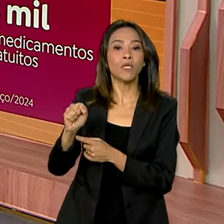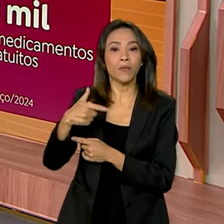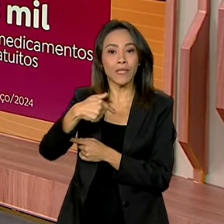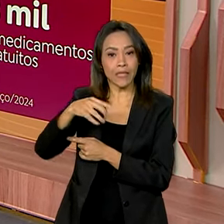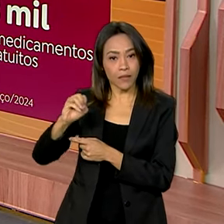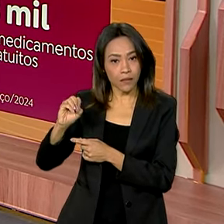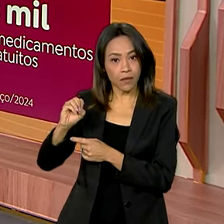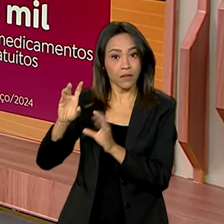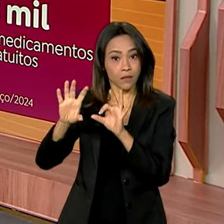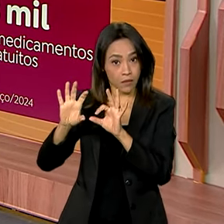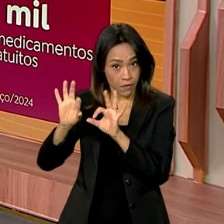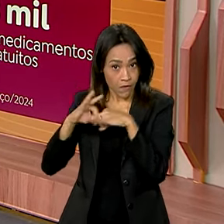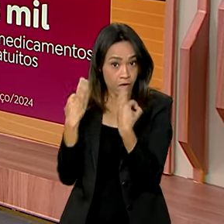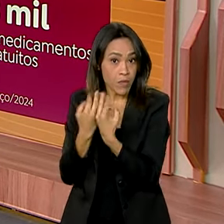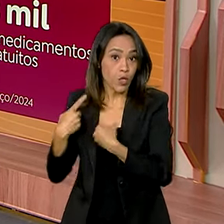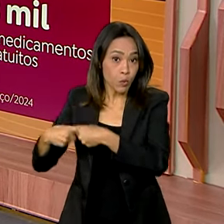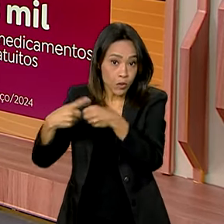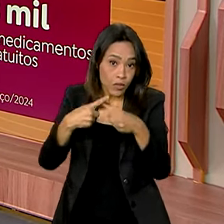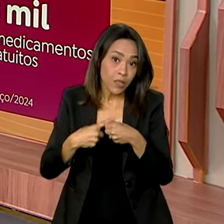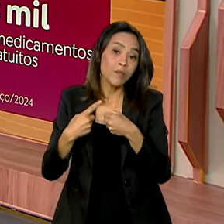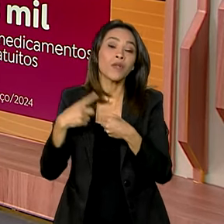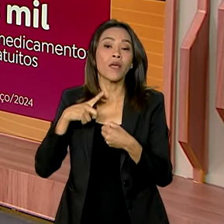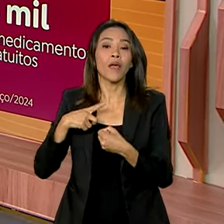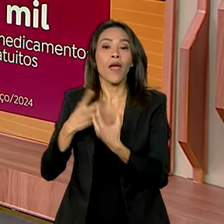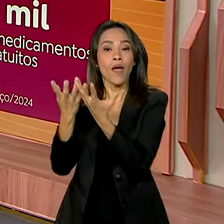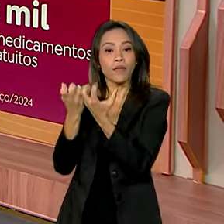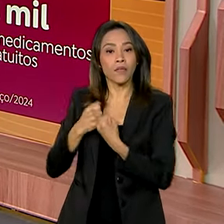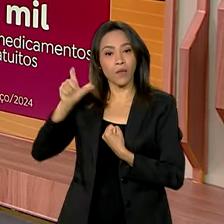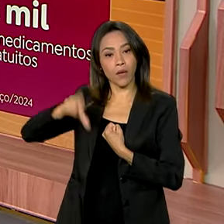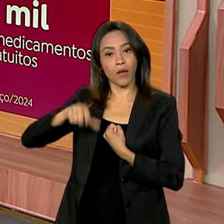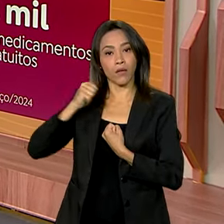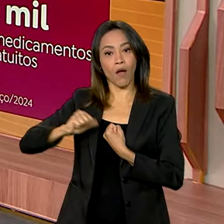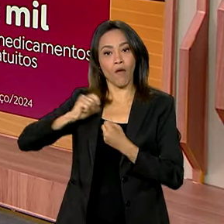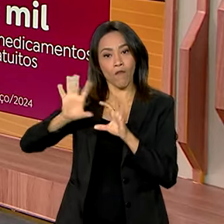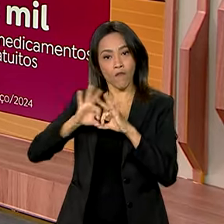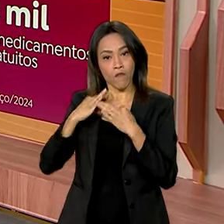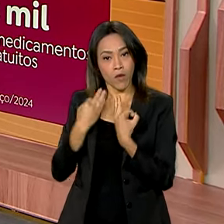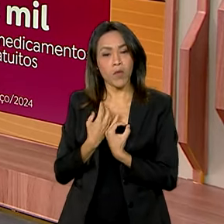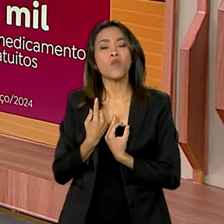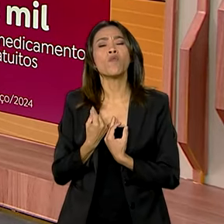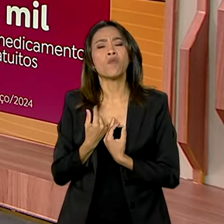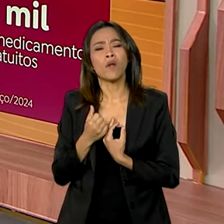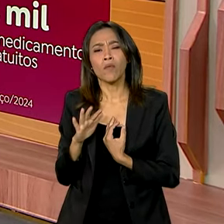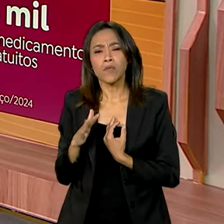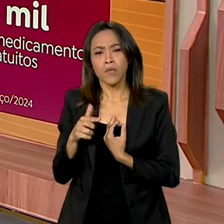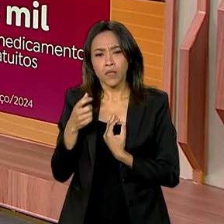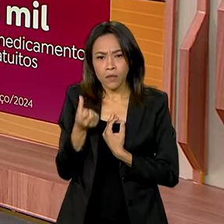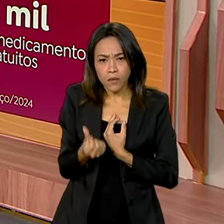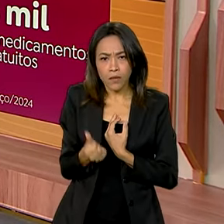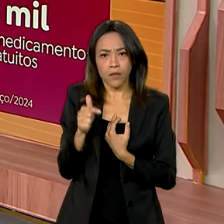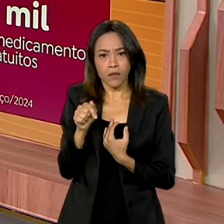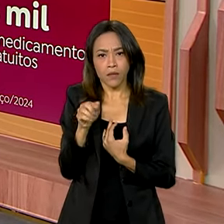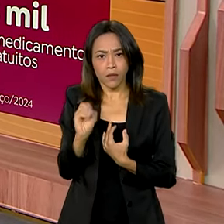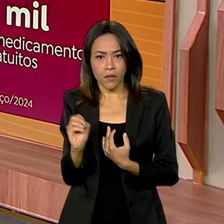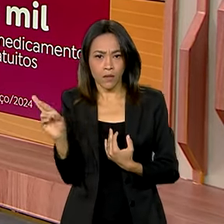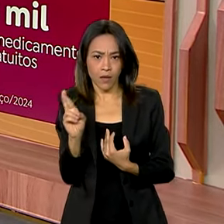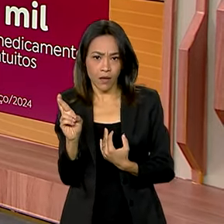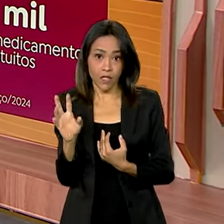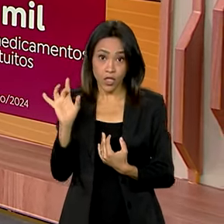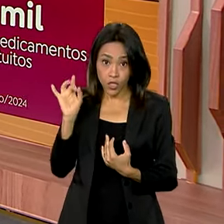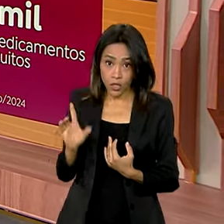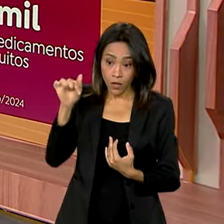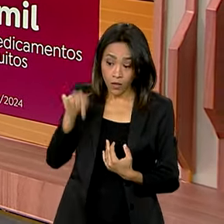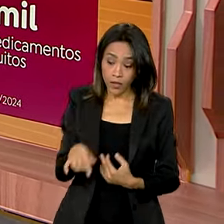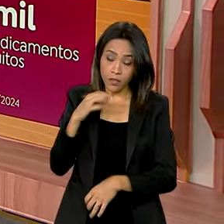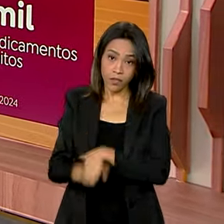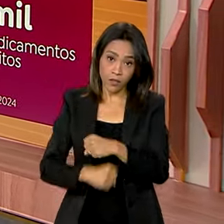município atendidas pelo programa Bolsa Família, o valor médio do benefício de R$ 670. Somente neste